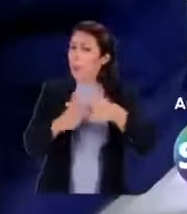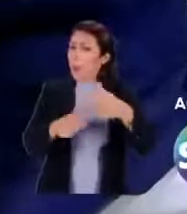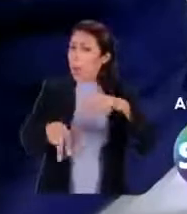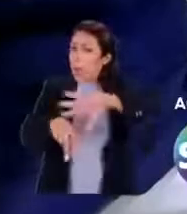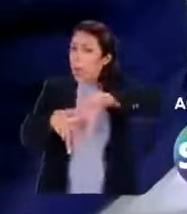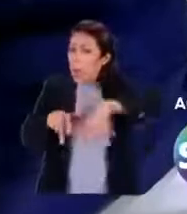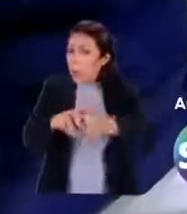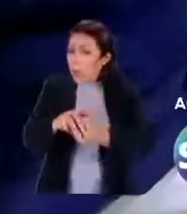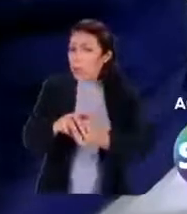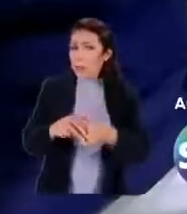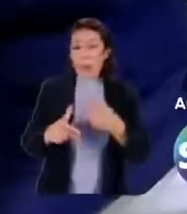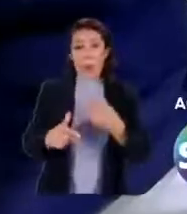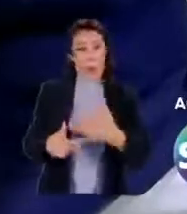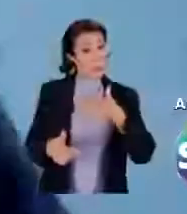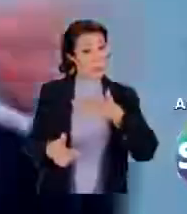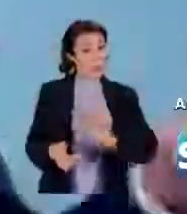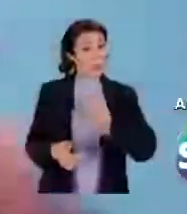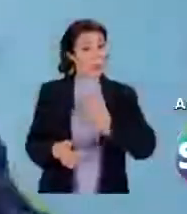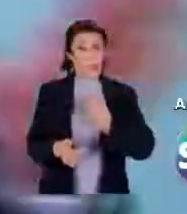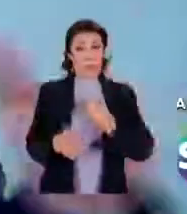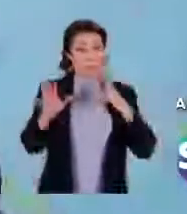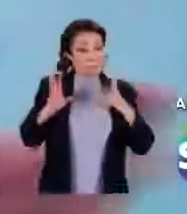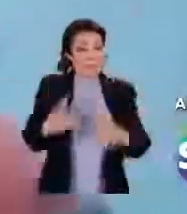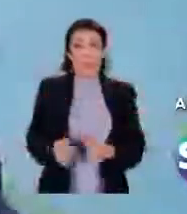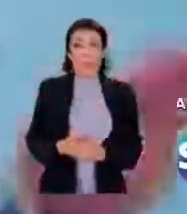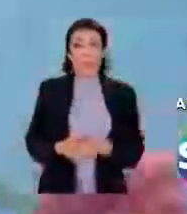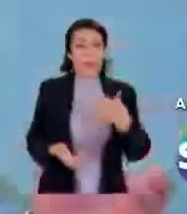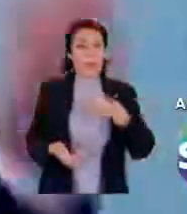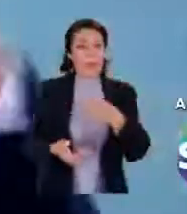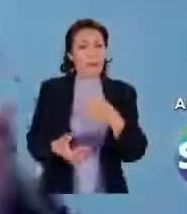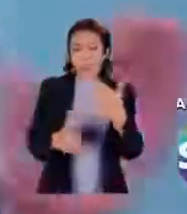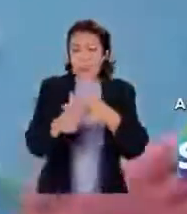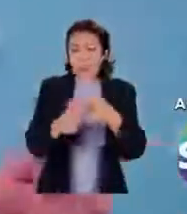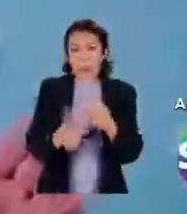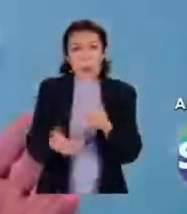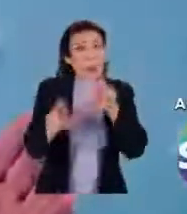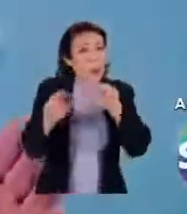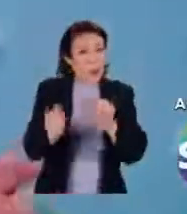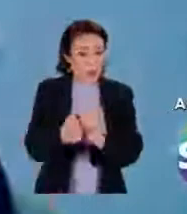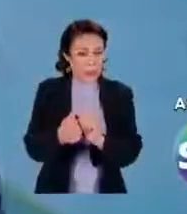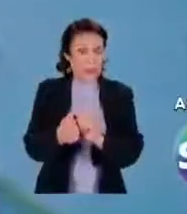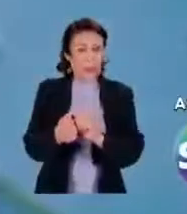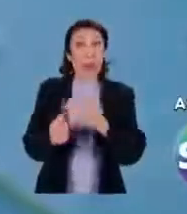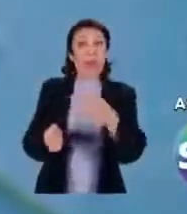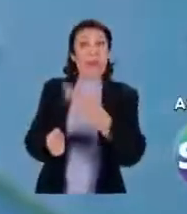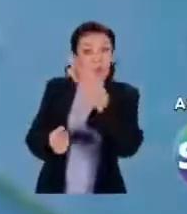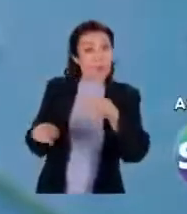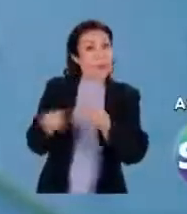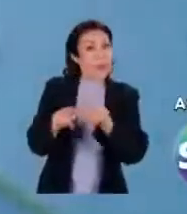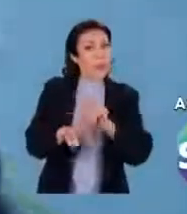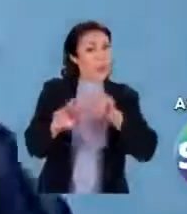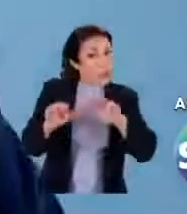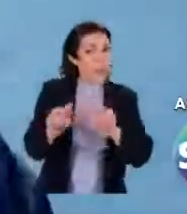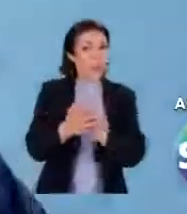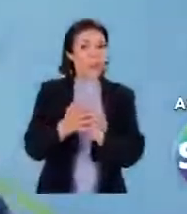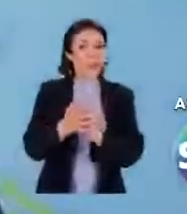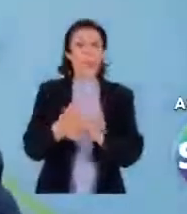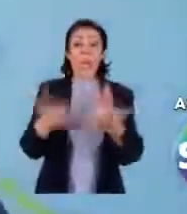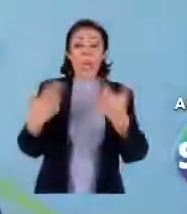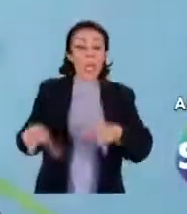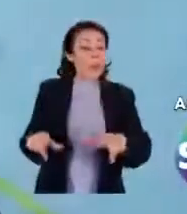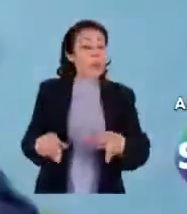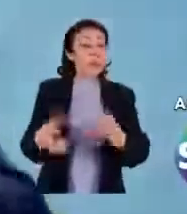não tenho nada nenhum processo de coisa nenhuma nem ter o filho enrolado em coisa nenhuma e nem jamais vou ter e eu não quero a reeleição eu vou trocar